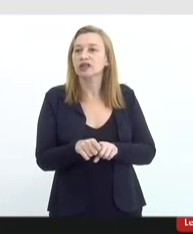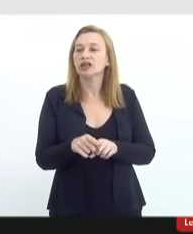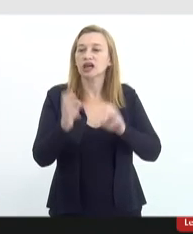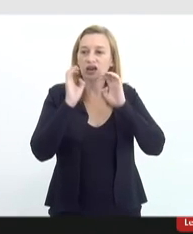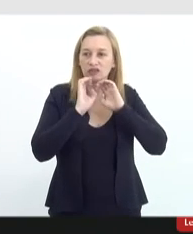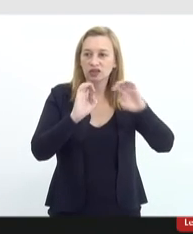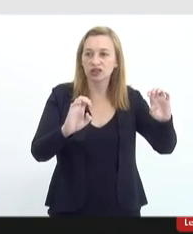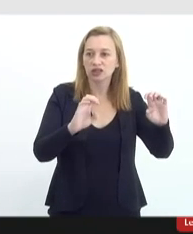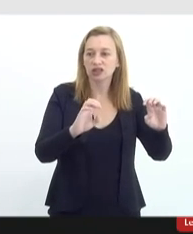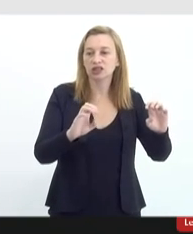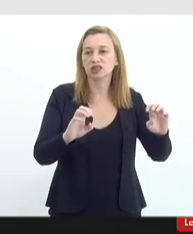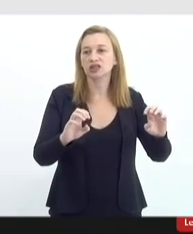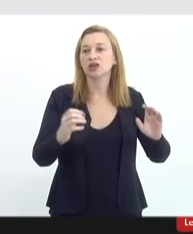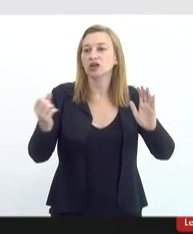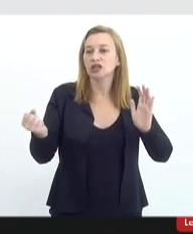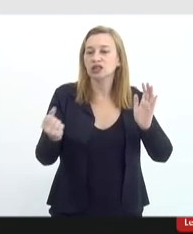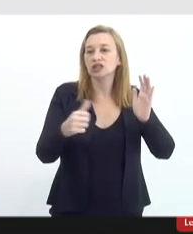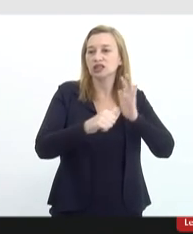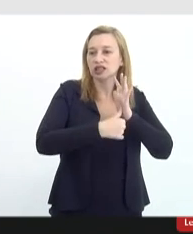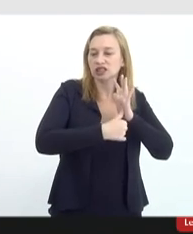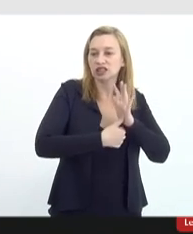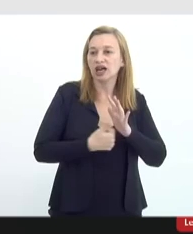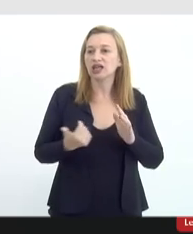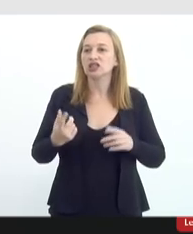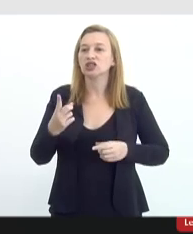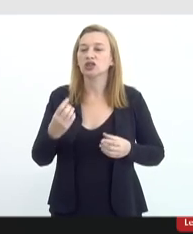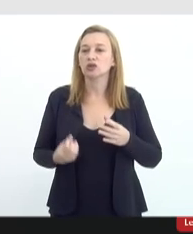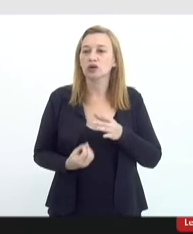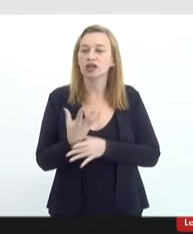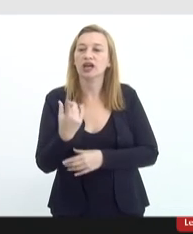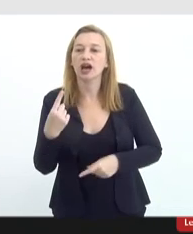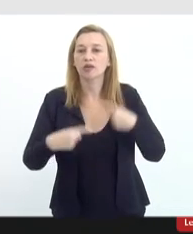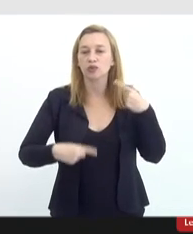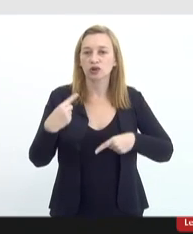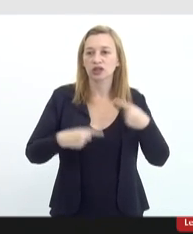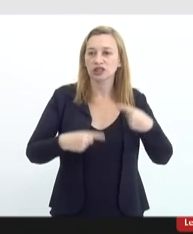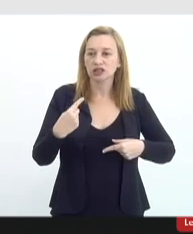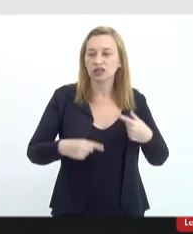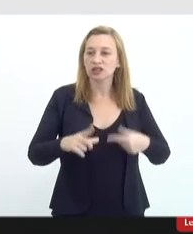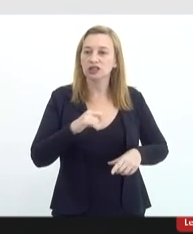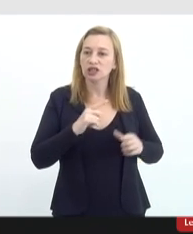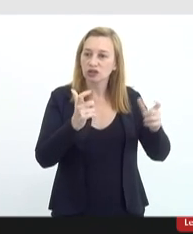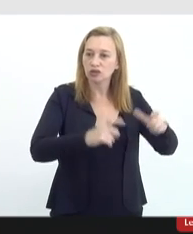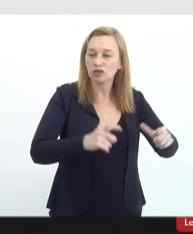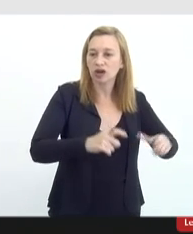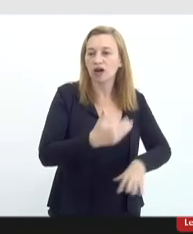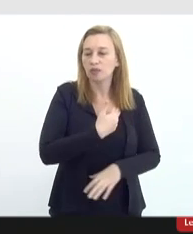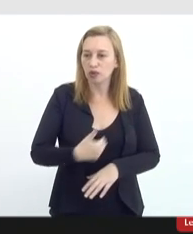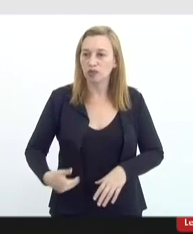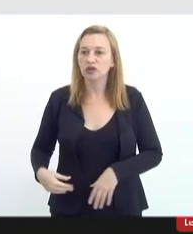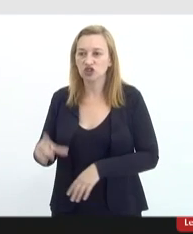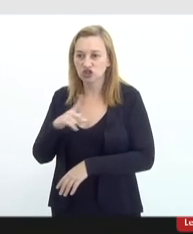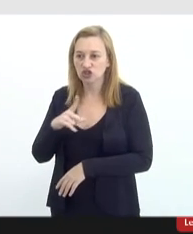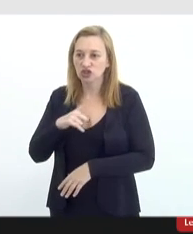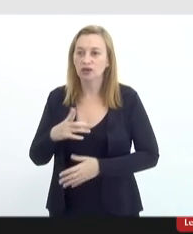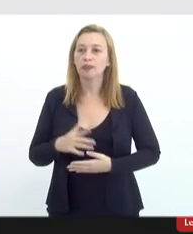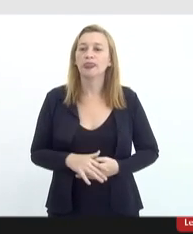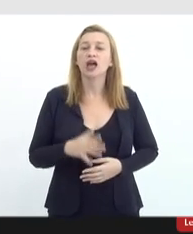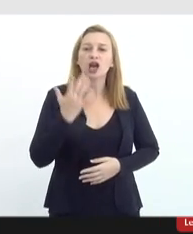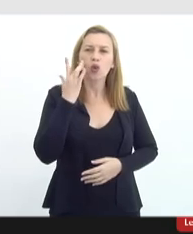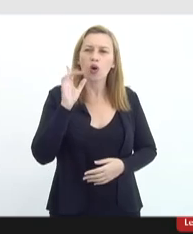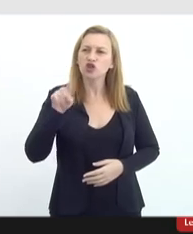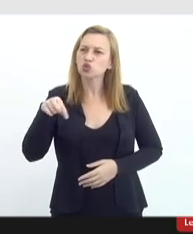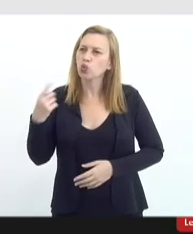rivalizando com uma certa identidade, um modo de fazer política e de estar no espaço público que aqueles evangélicos tinham. E eu acho que um